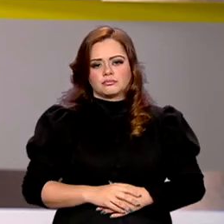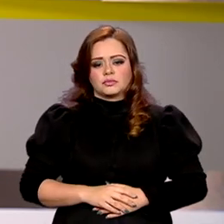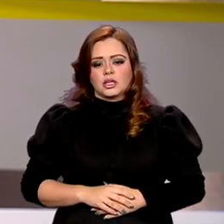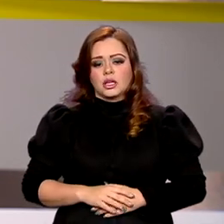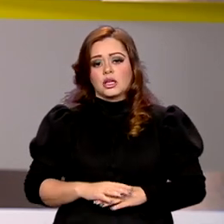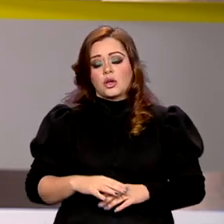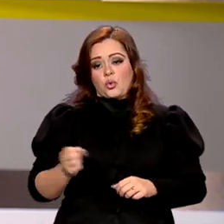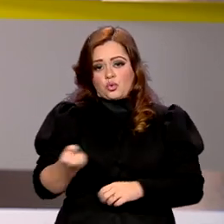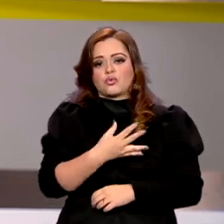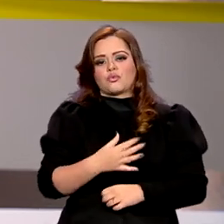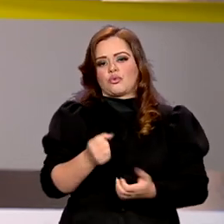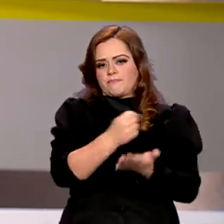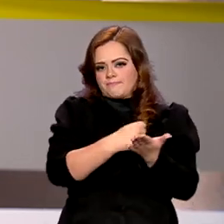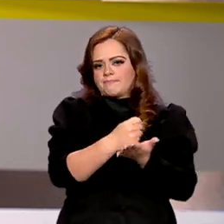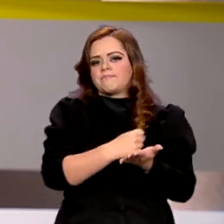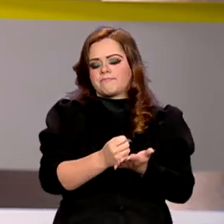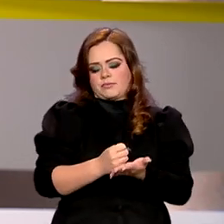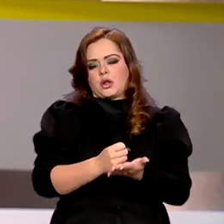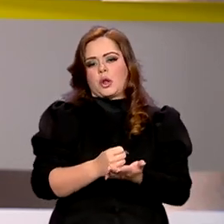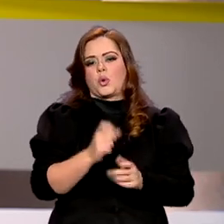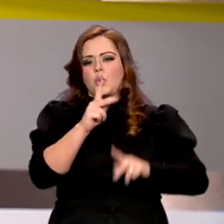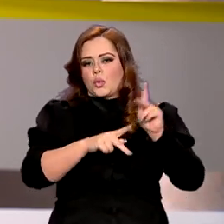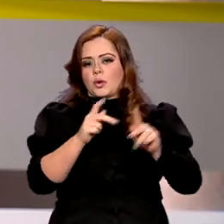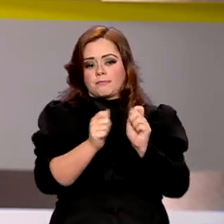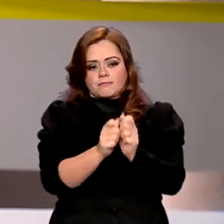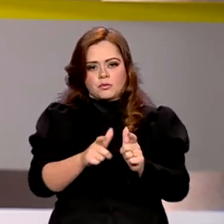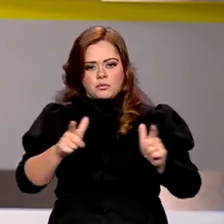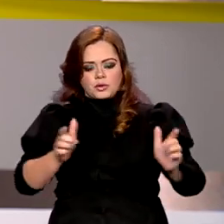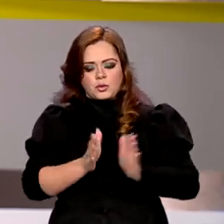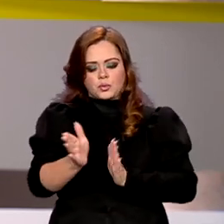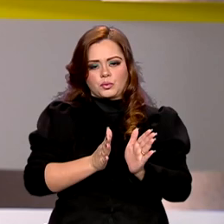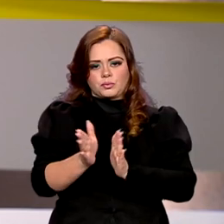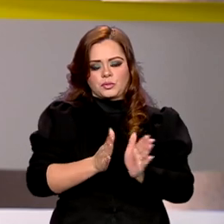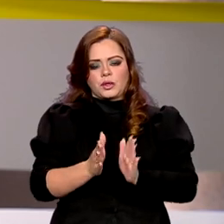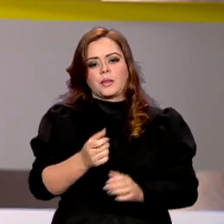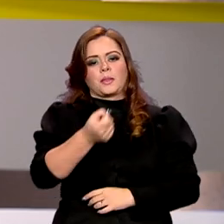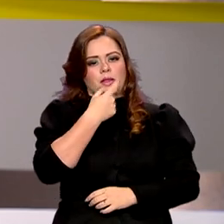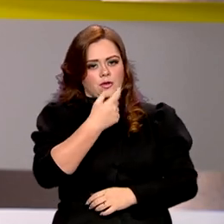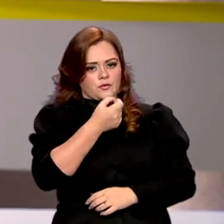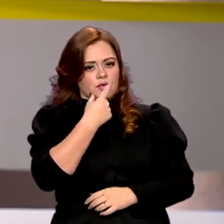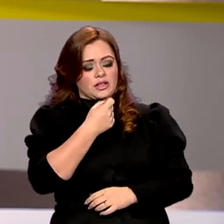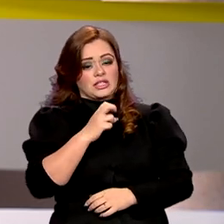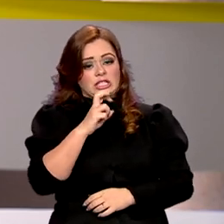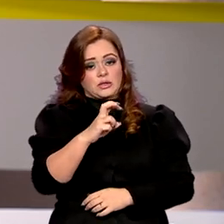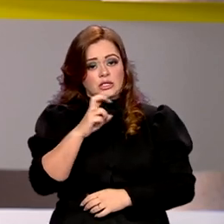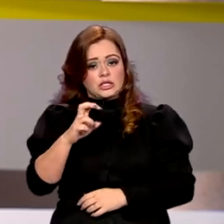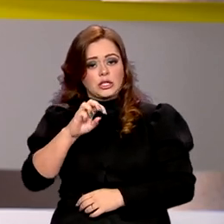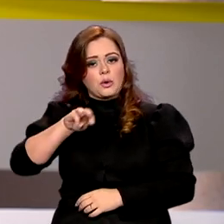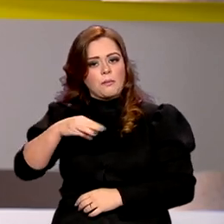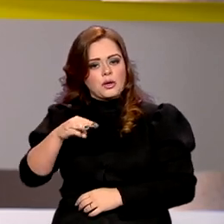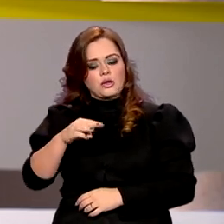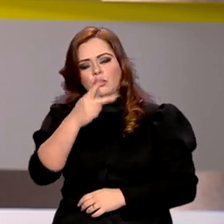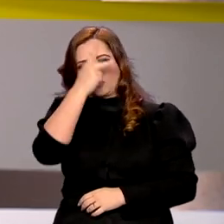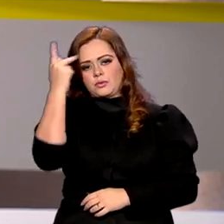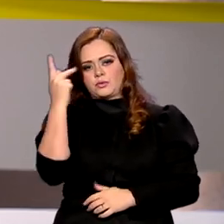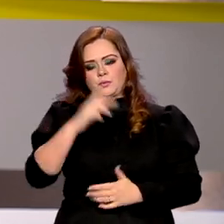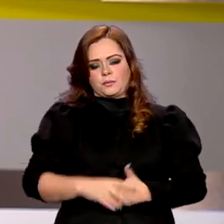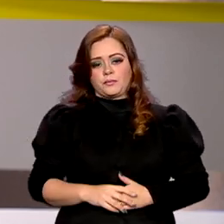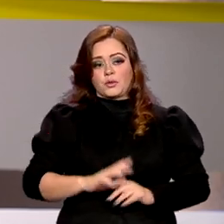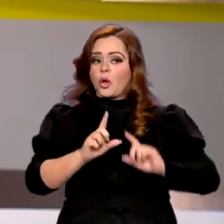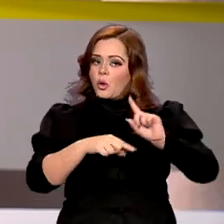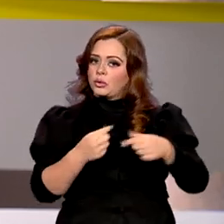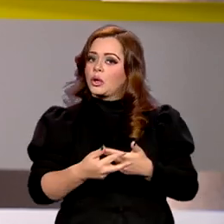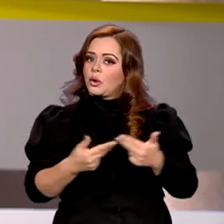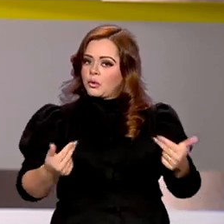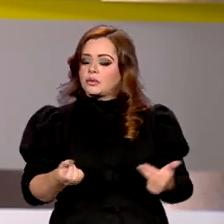O novo programa Farmácia Popular amplia o acesso à assistência farmacêutica a 55 milhões de brasileiros. Outra